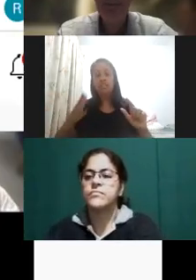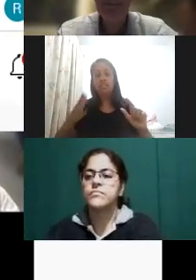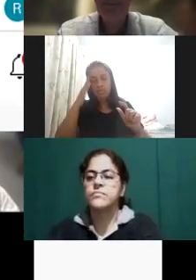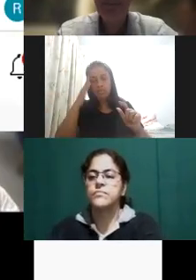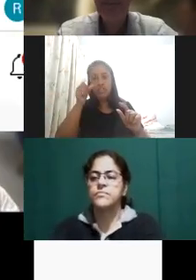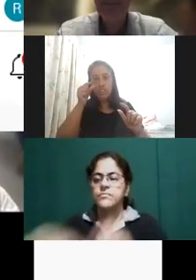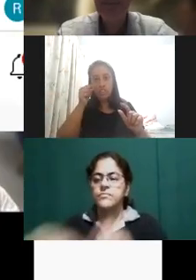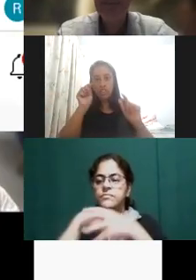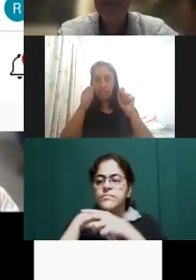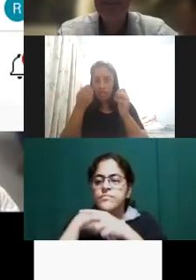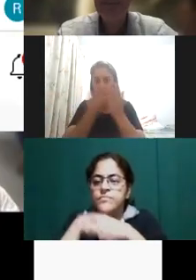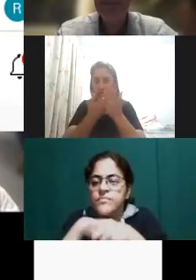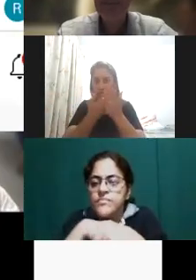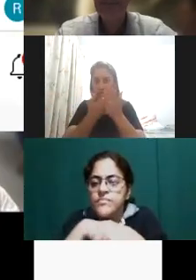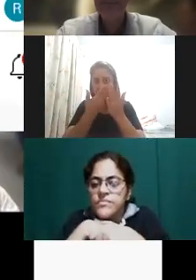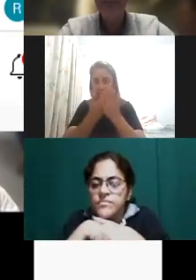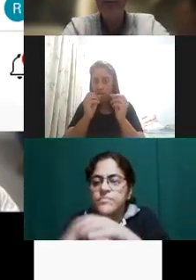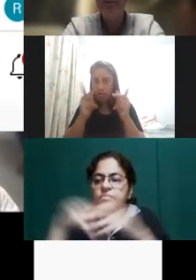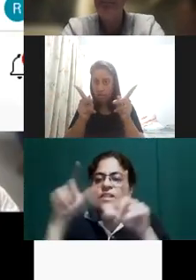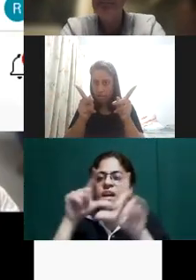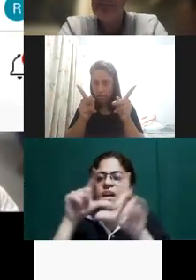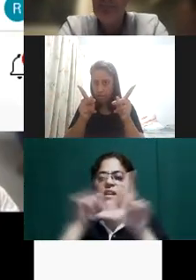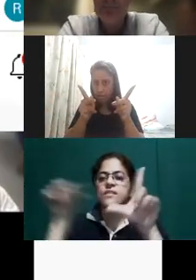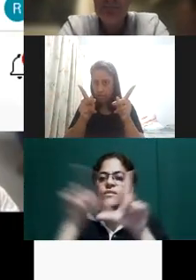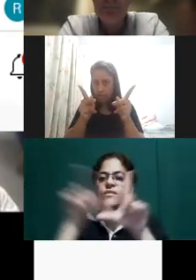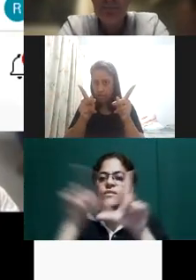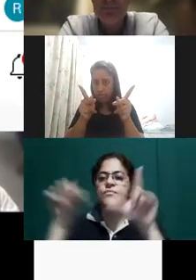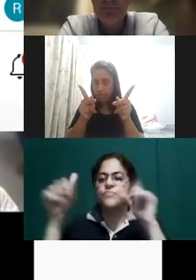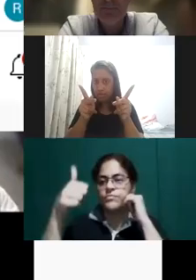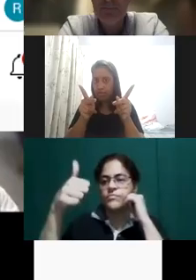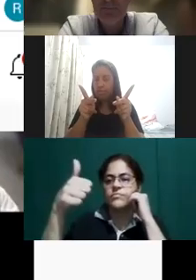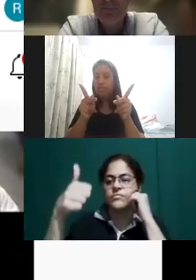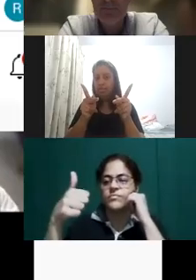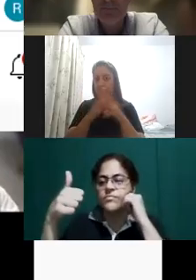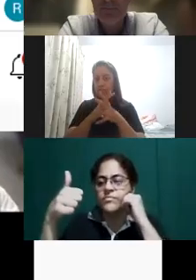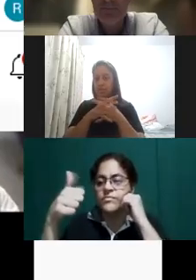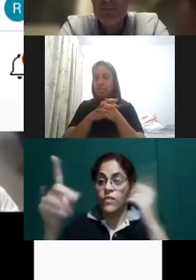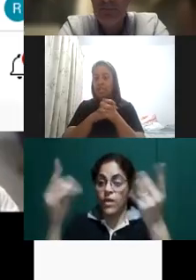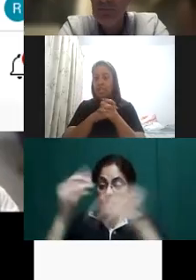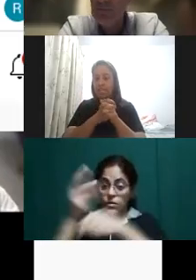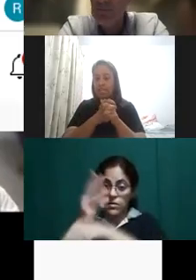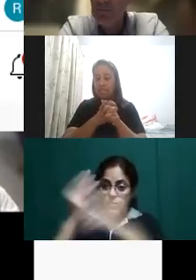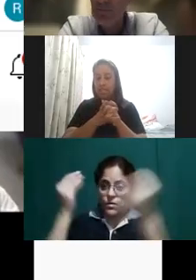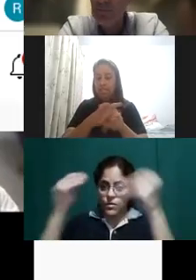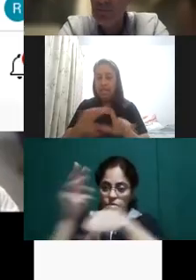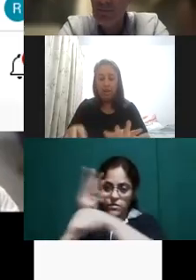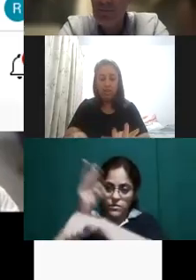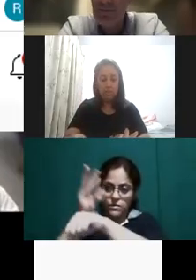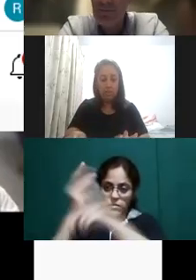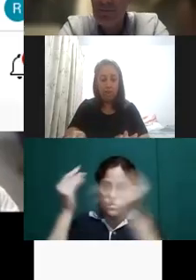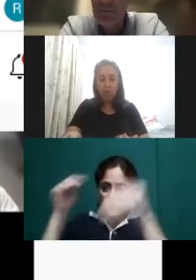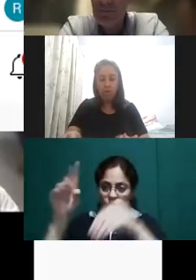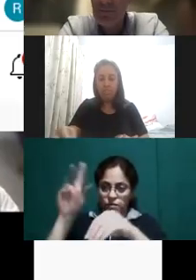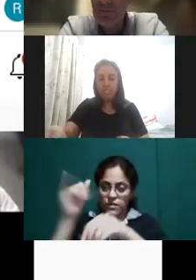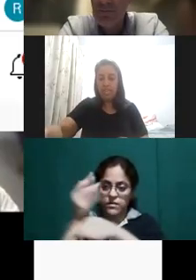olha lá. Contração dos músculos abdominais. Aí, ó. Aqueles mesmos flexores do tronco. Oblíquo externo, oblíqua interna.